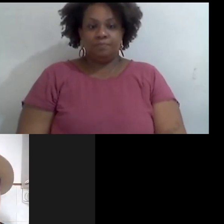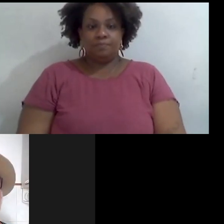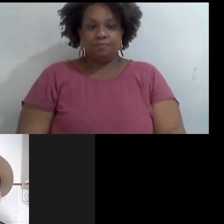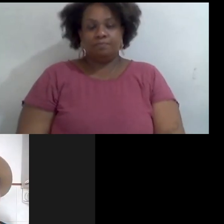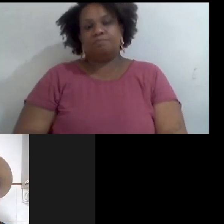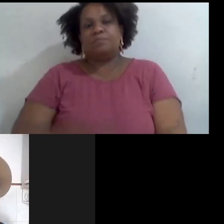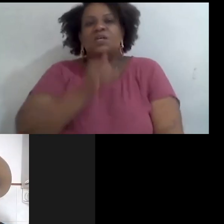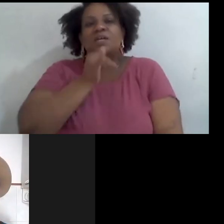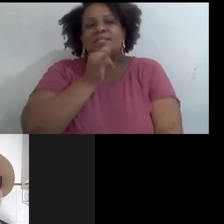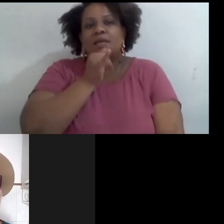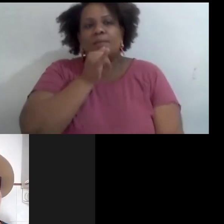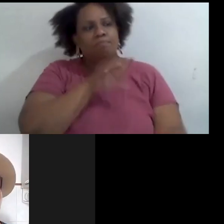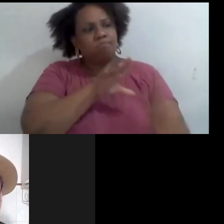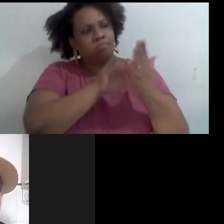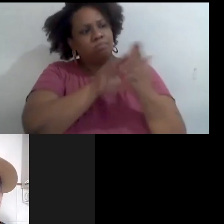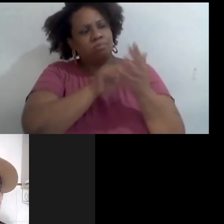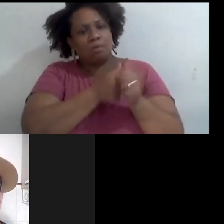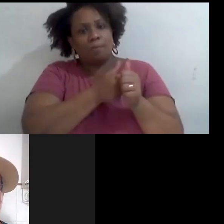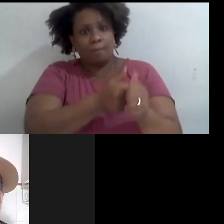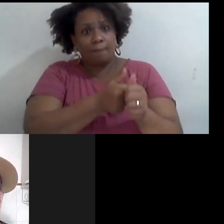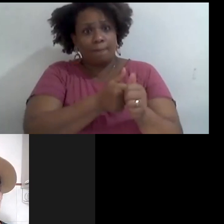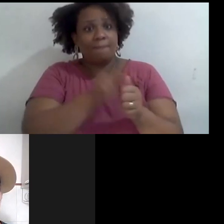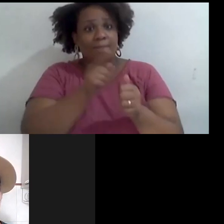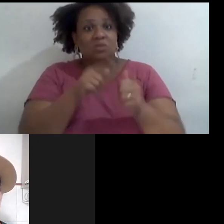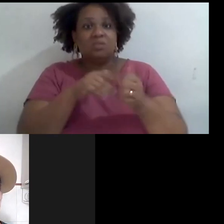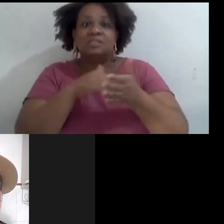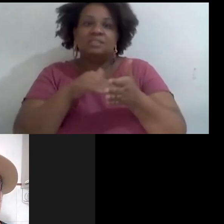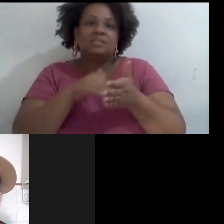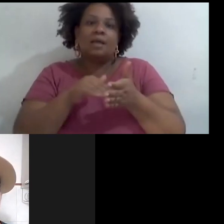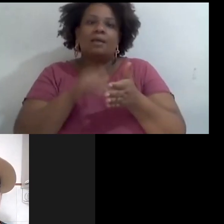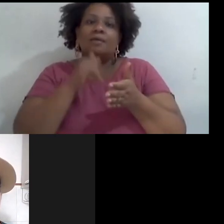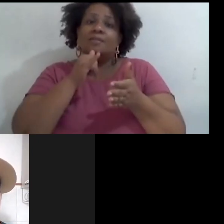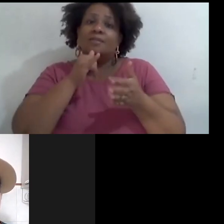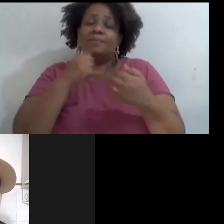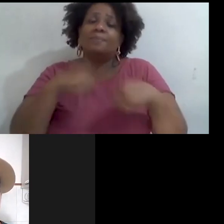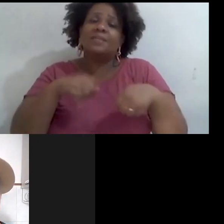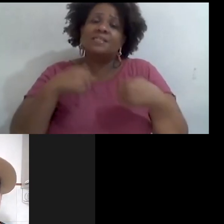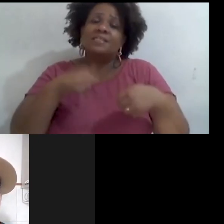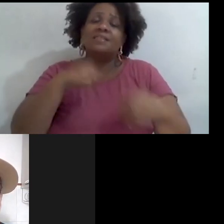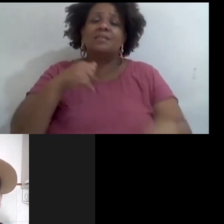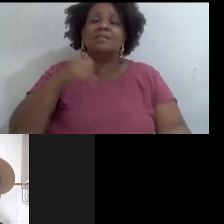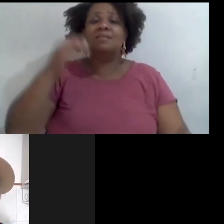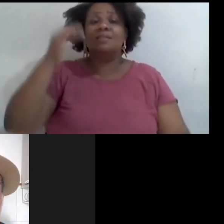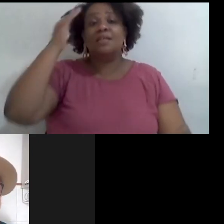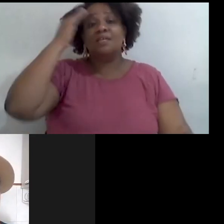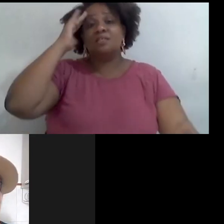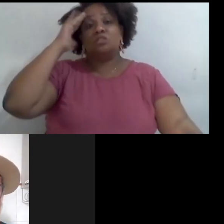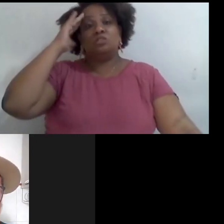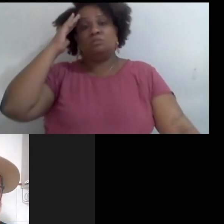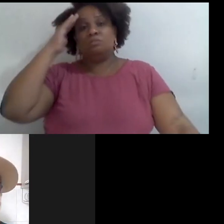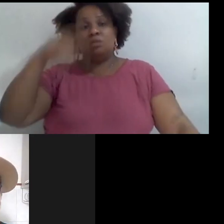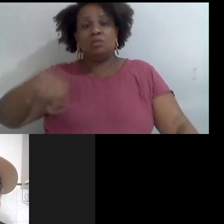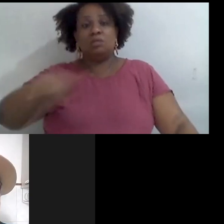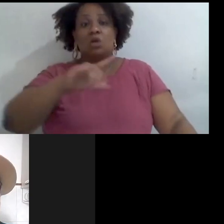exemplo. E aí, secretário, é preciso esse entendimento até dos próprios conselheiros estaduais